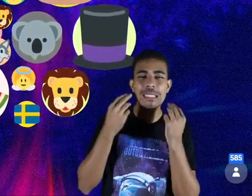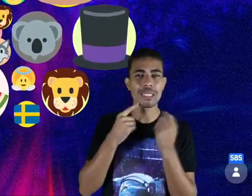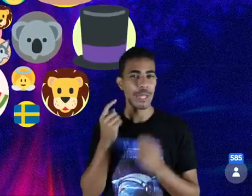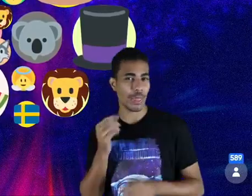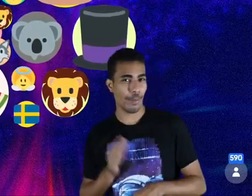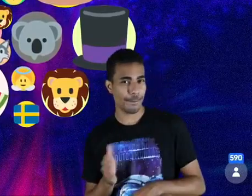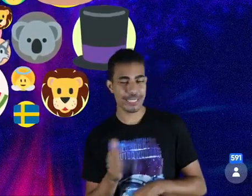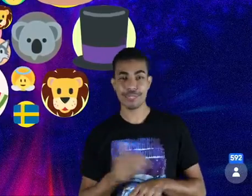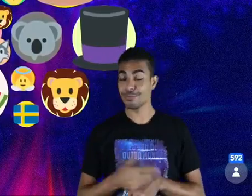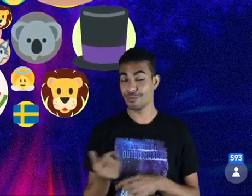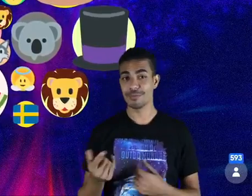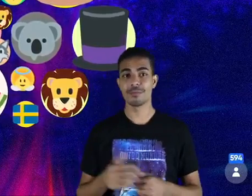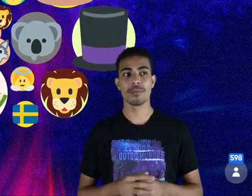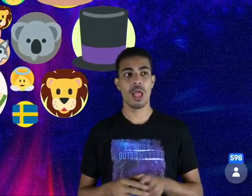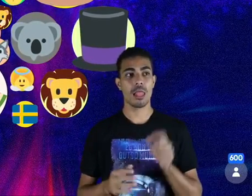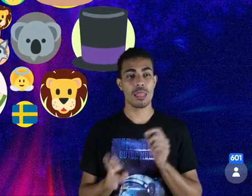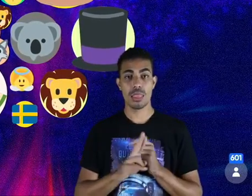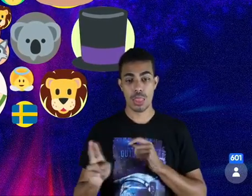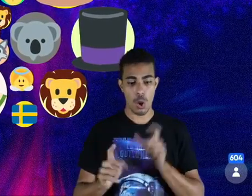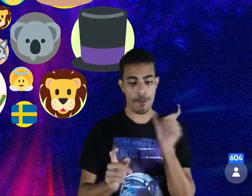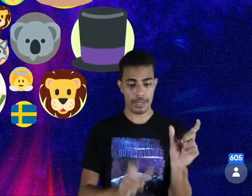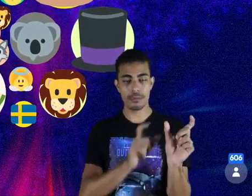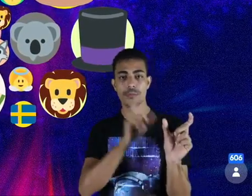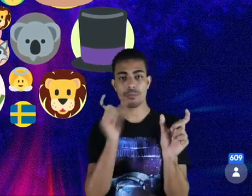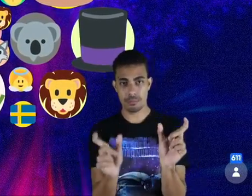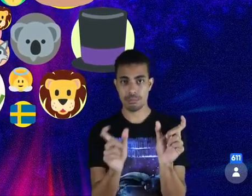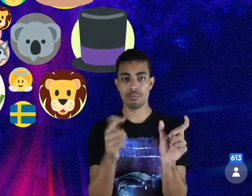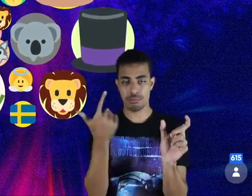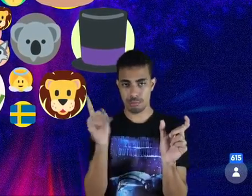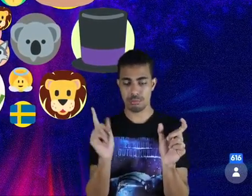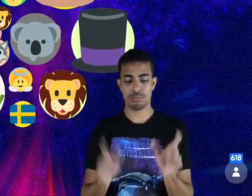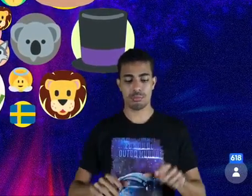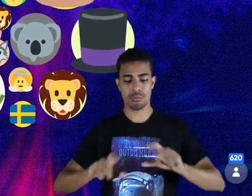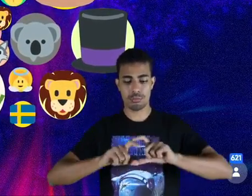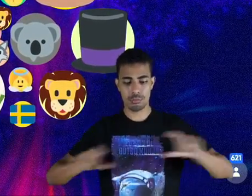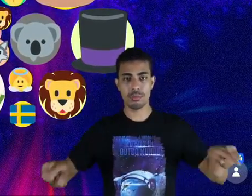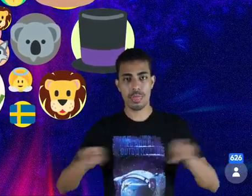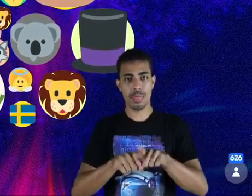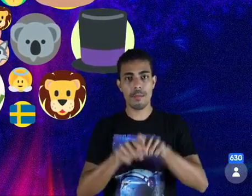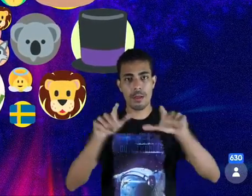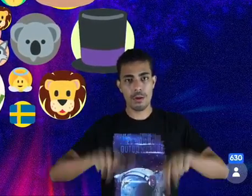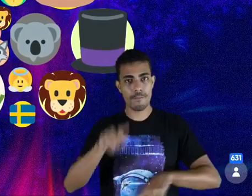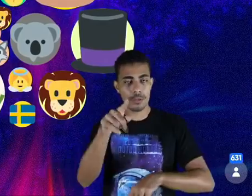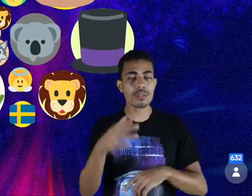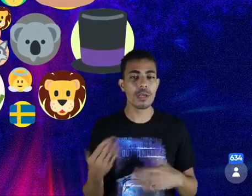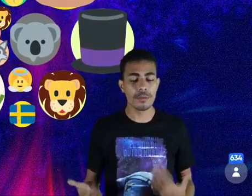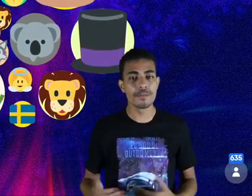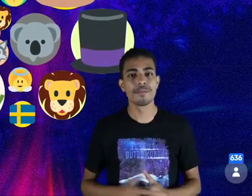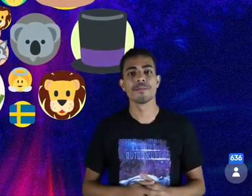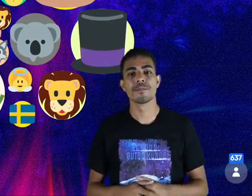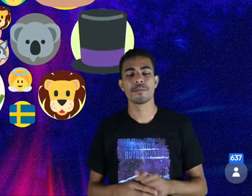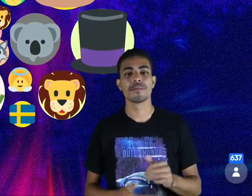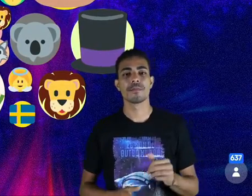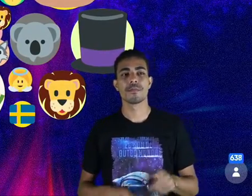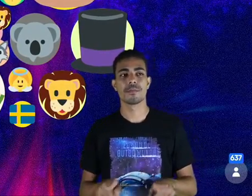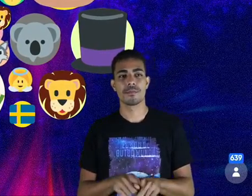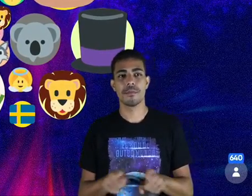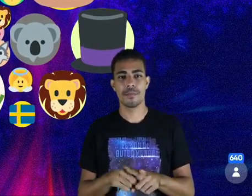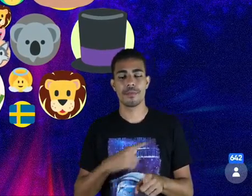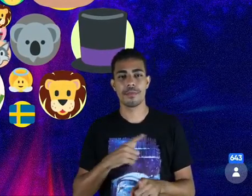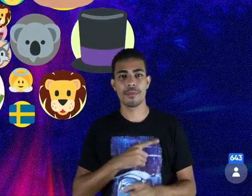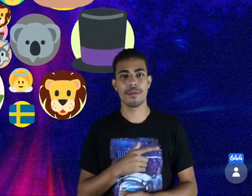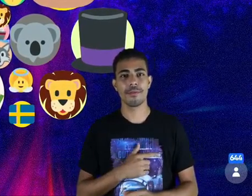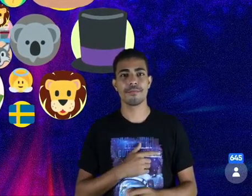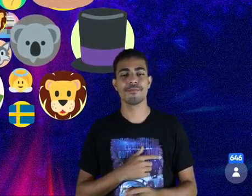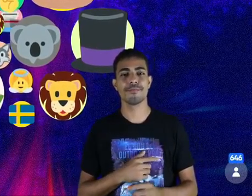peixinho. Nome, sobrenome, sigla do campo e escolhe aí aquilo que vai te representar. Tem até o trevinho de 4